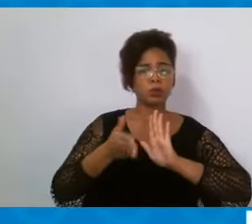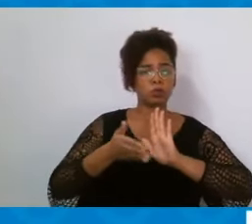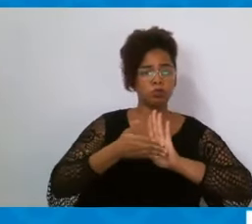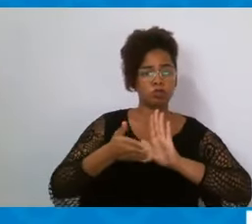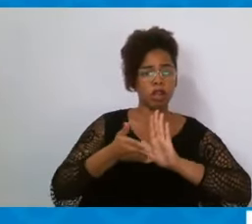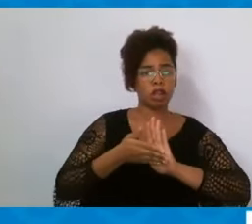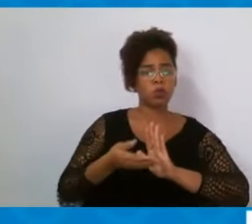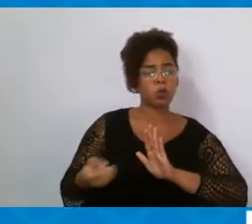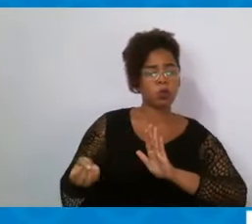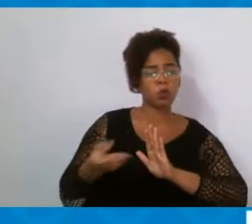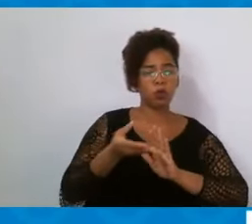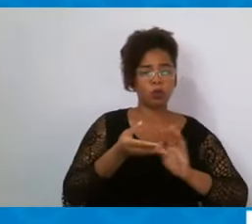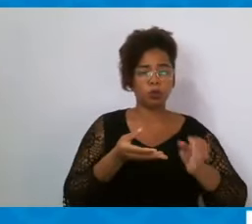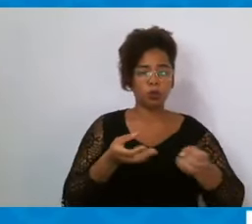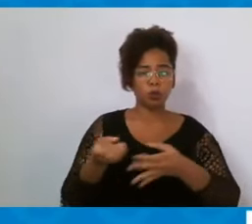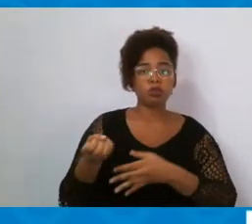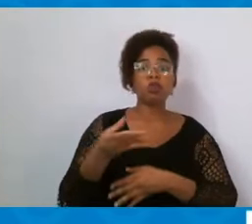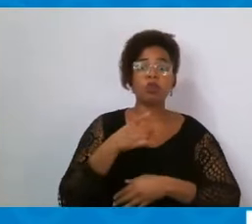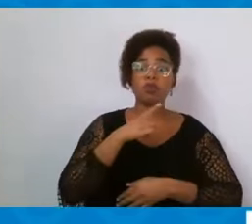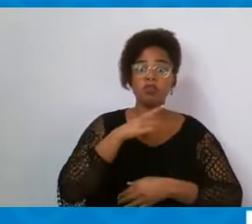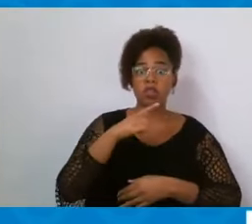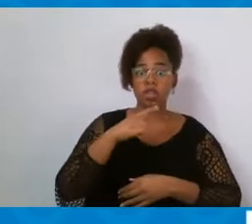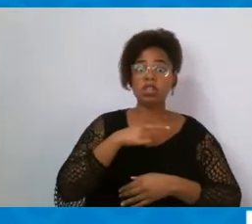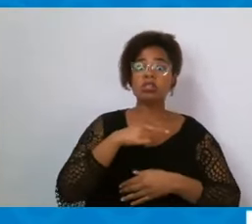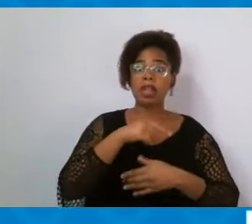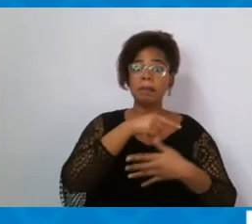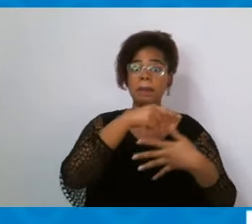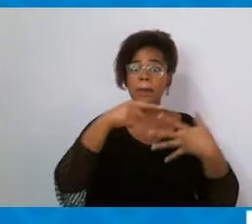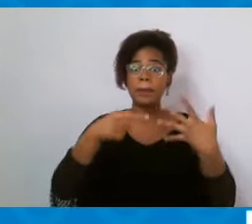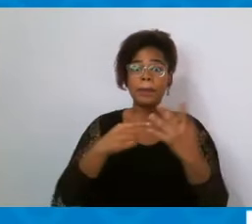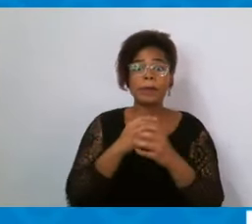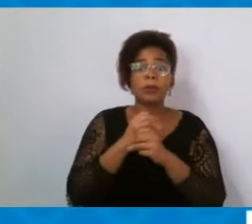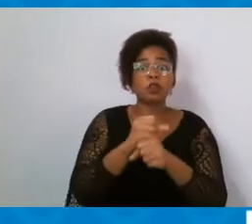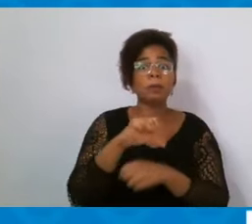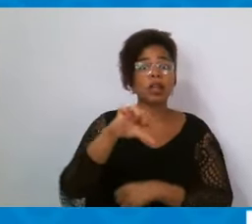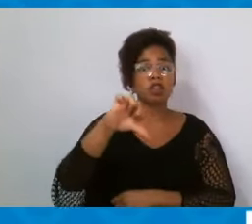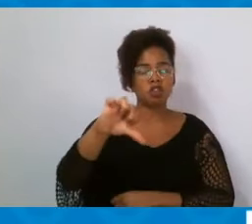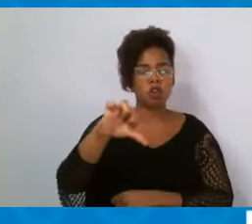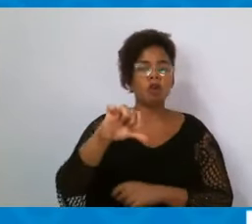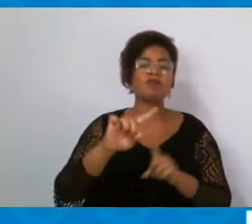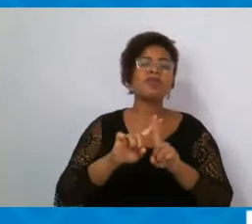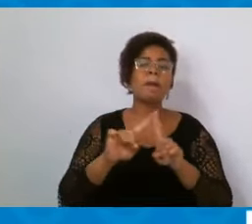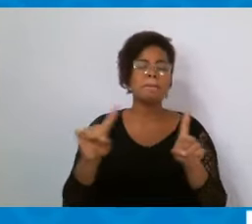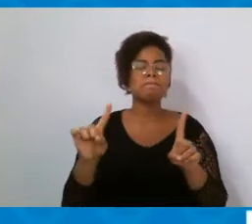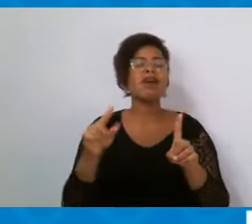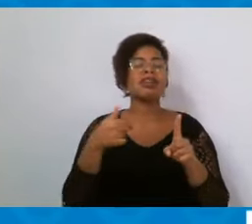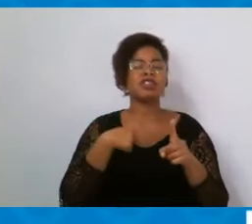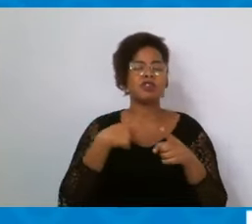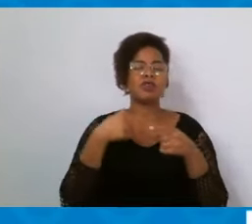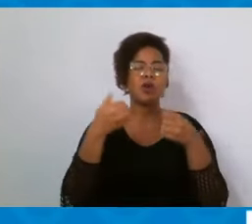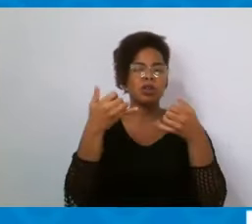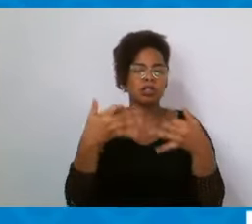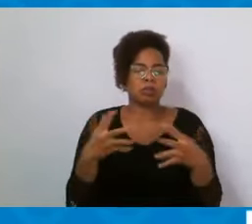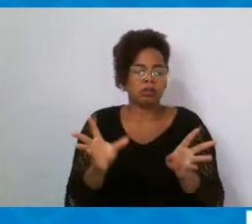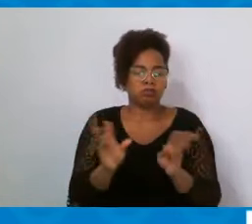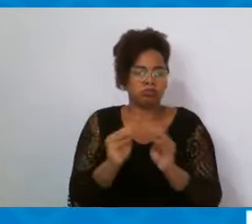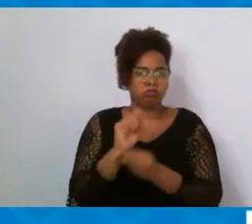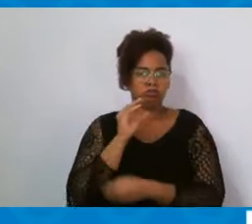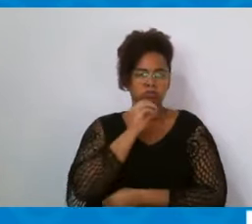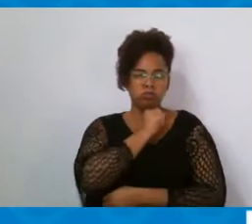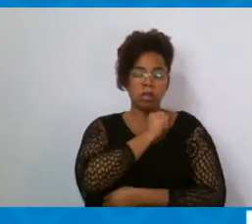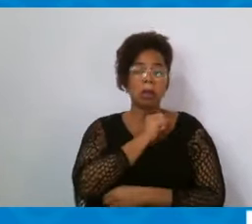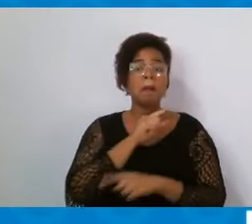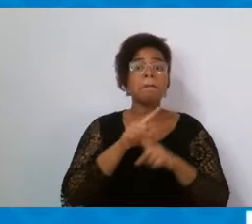gente passa por 9 fases, que eu vou ter tempo aqui só de falar um pouquinho, mas vocês podem entrar em